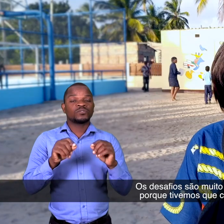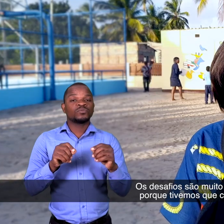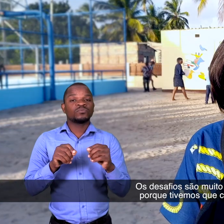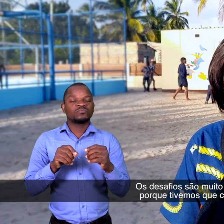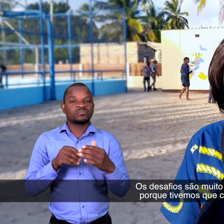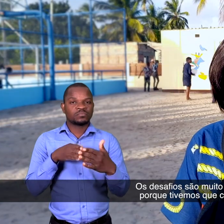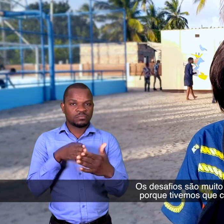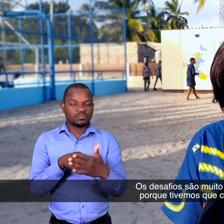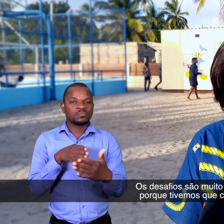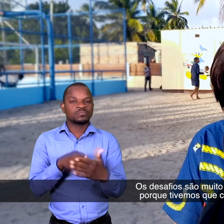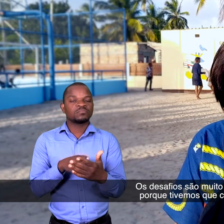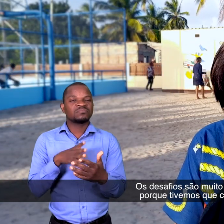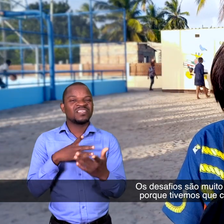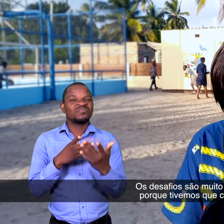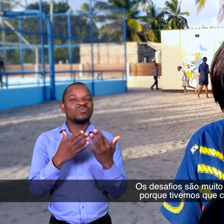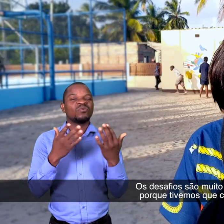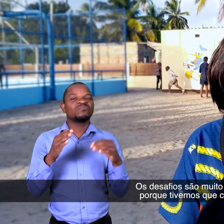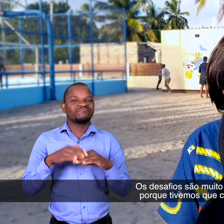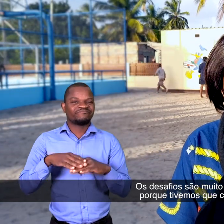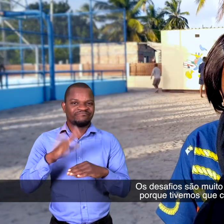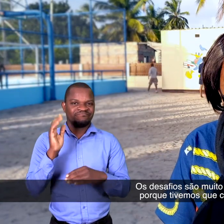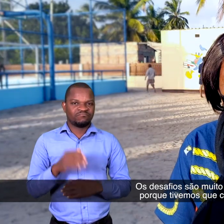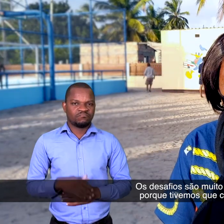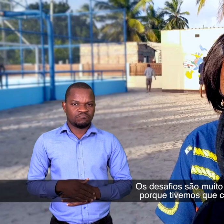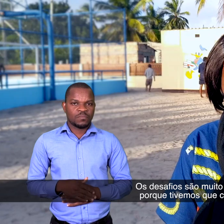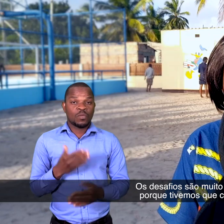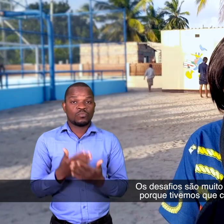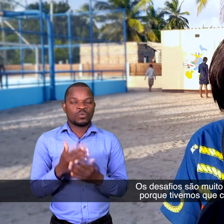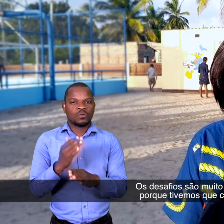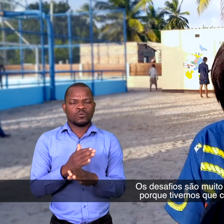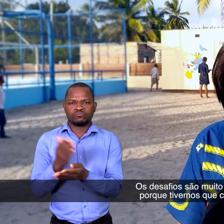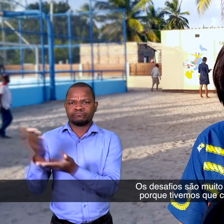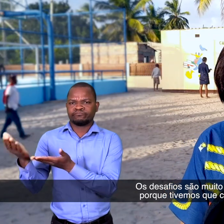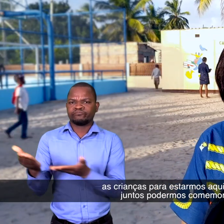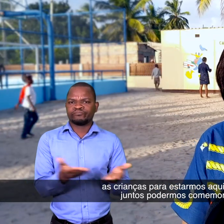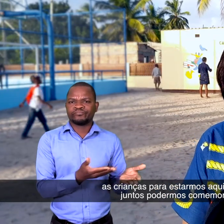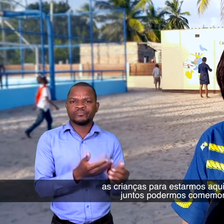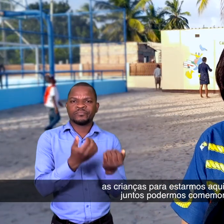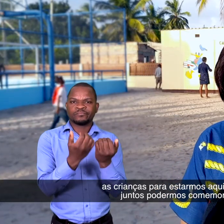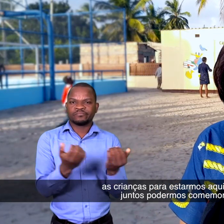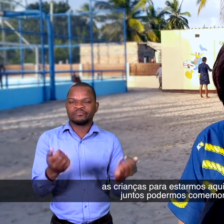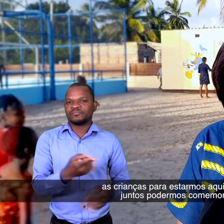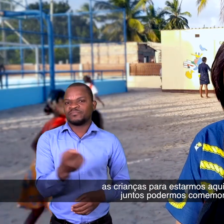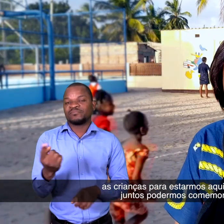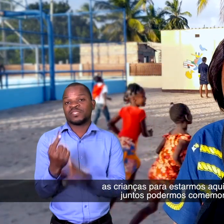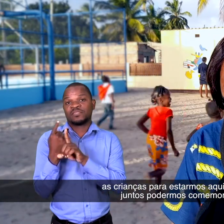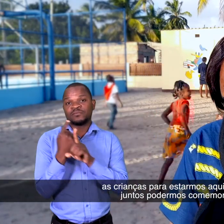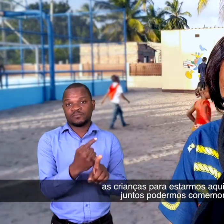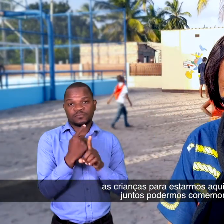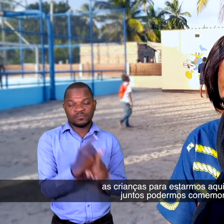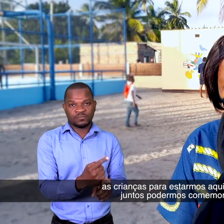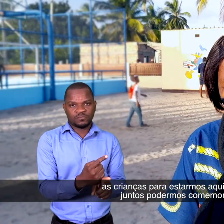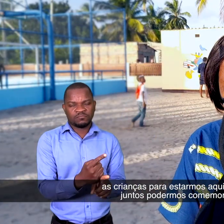desafios são muito maiores porque tivemos que convidar as crianças para estarem aqui,